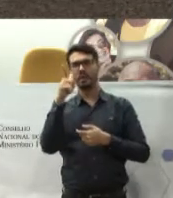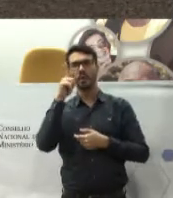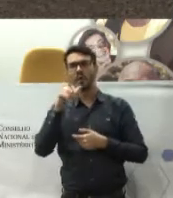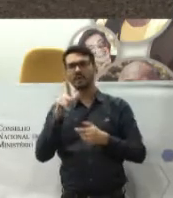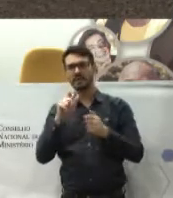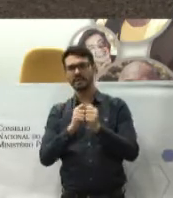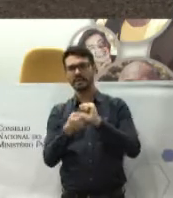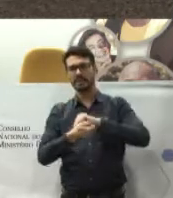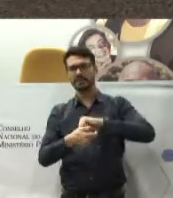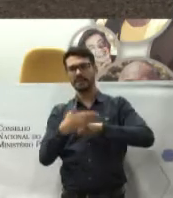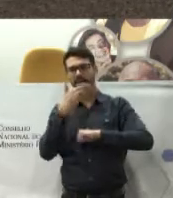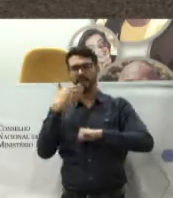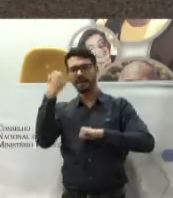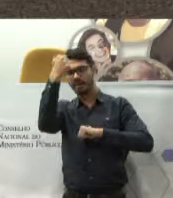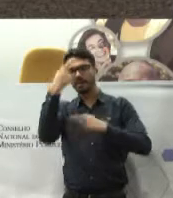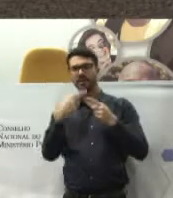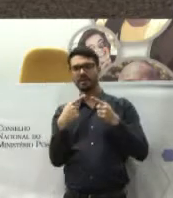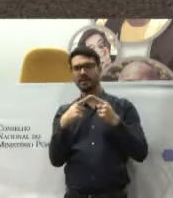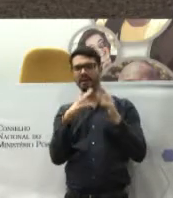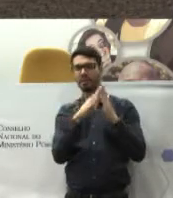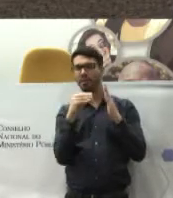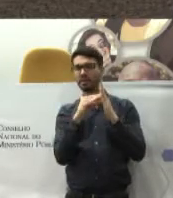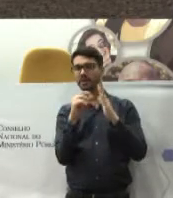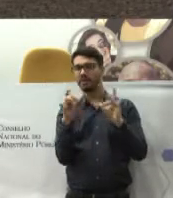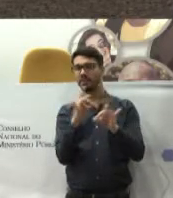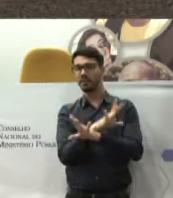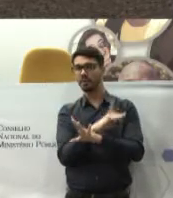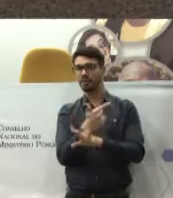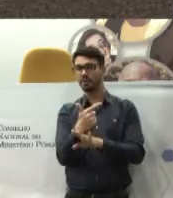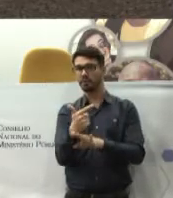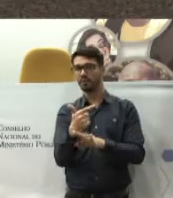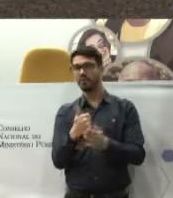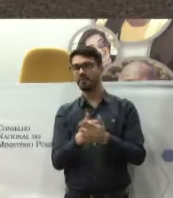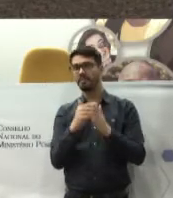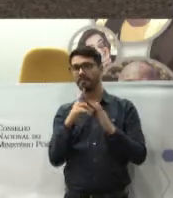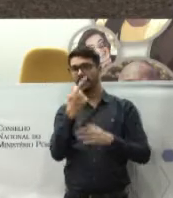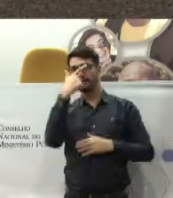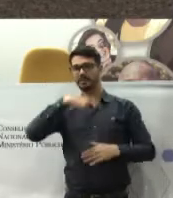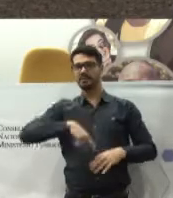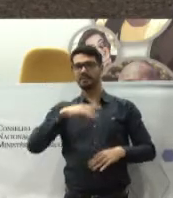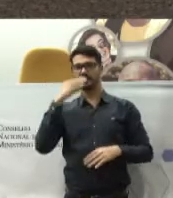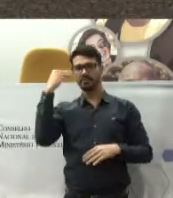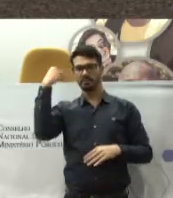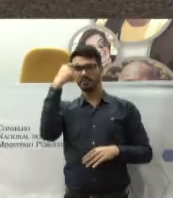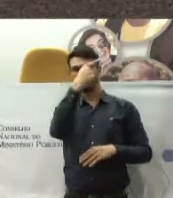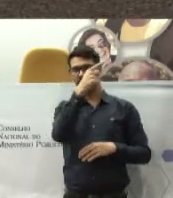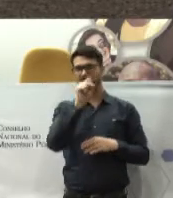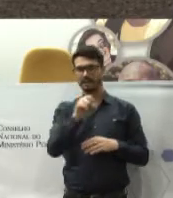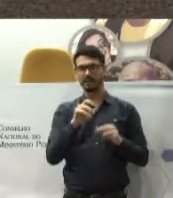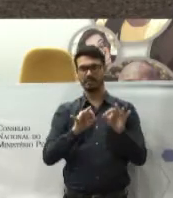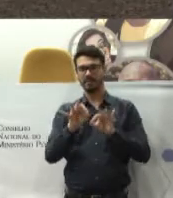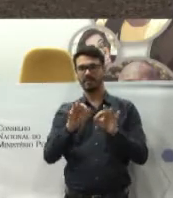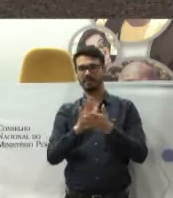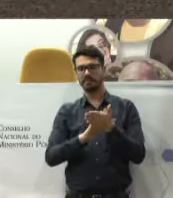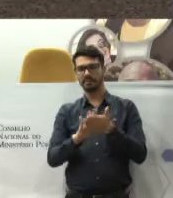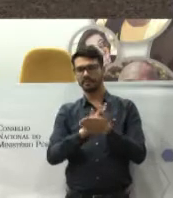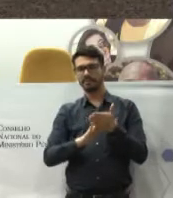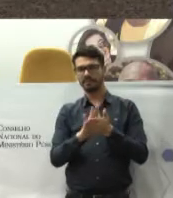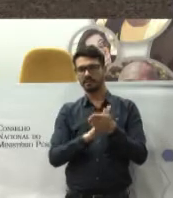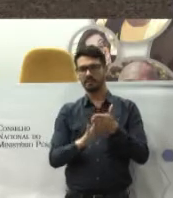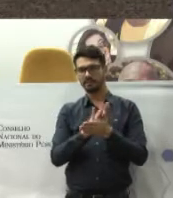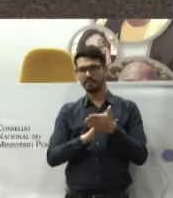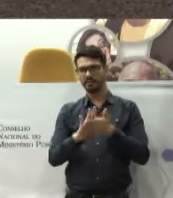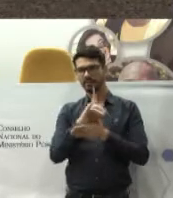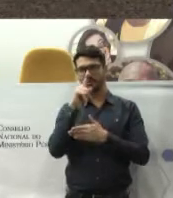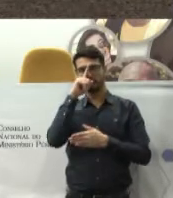melhor solução, porque, afinal, não tem um modelo pronto. Porém, a atuação experimentalista, sem ser planejada, gera o